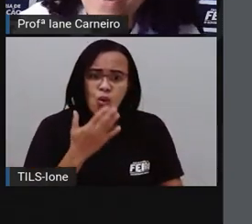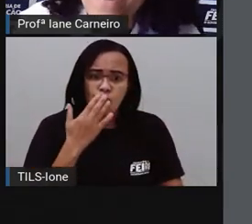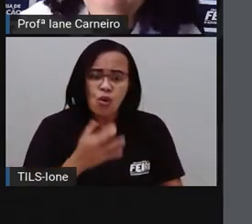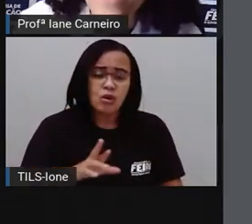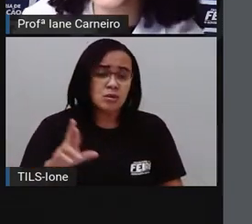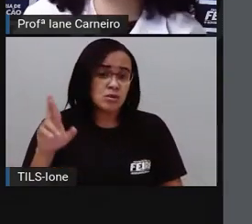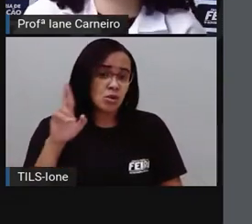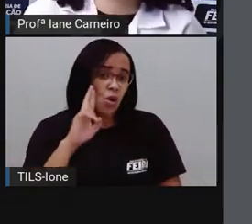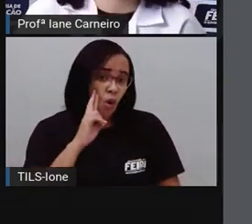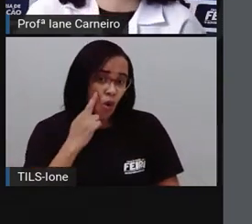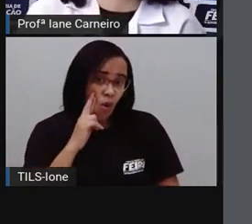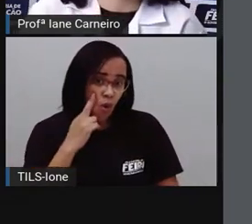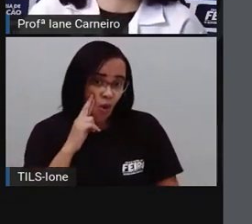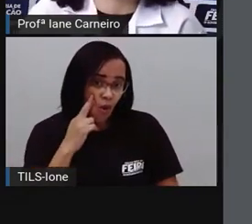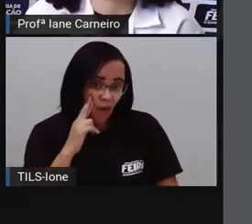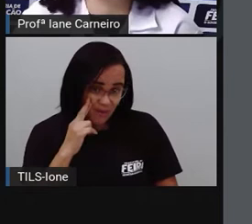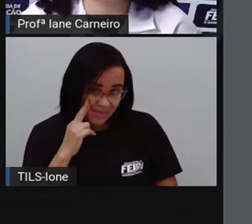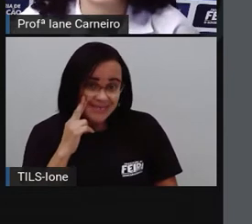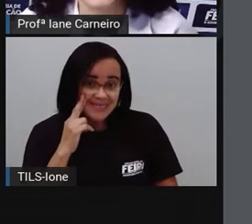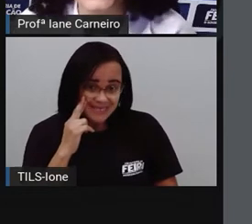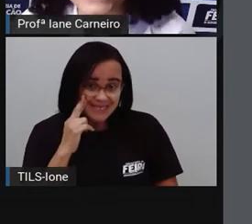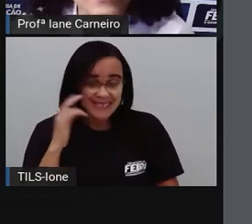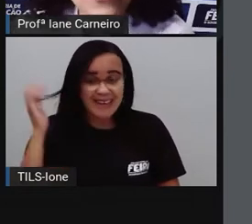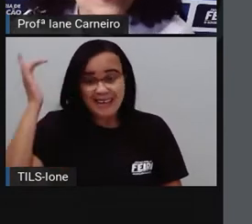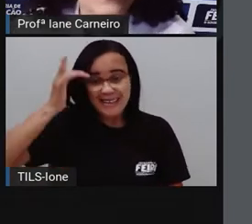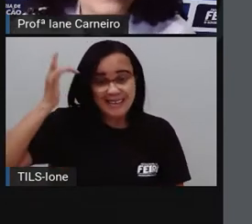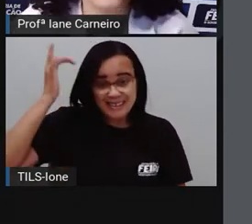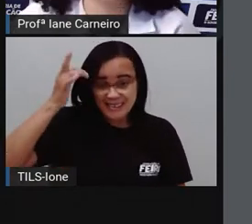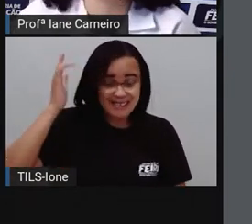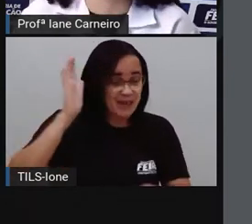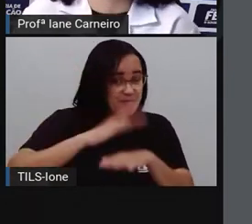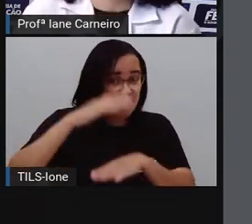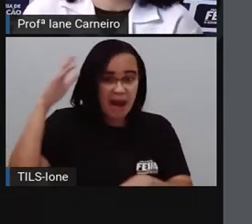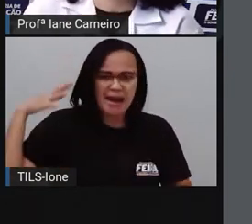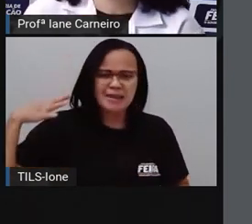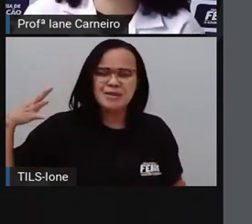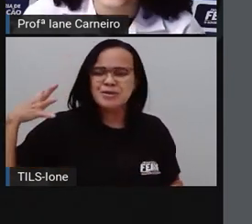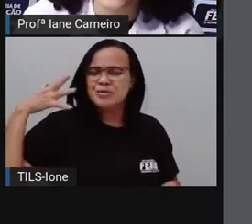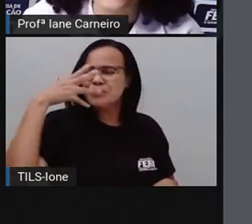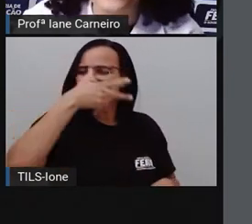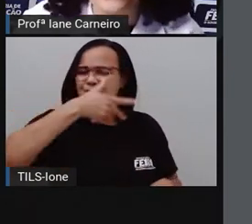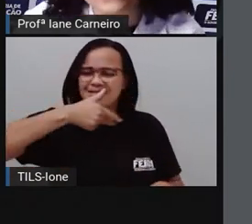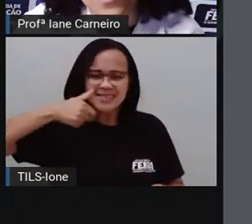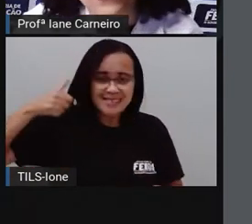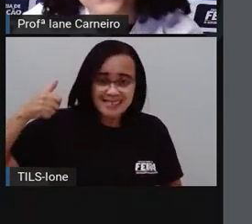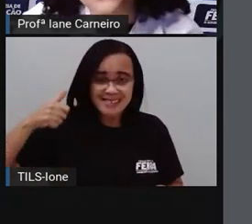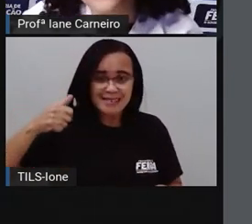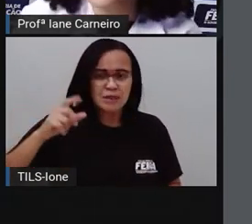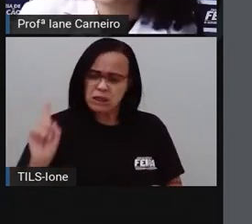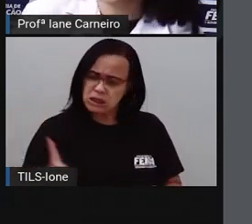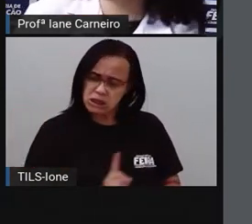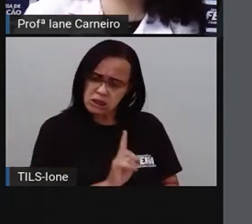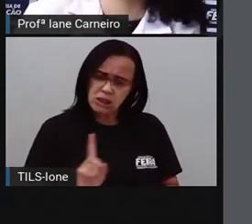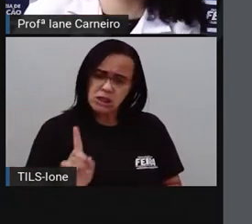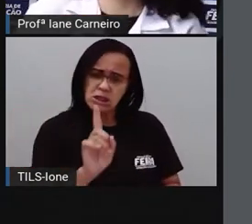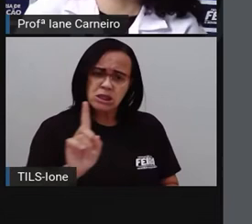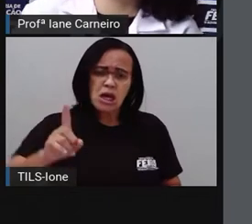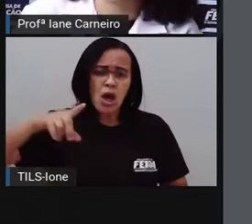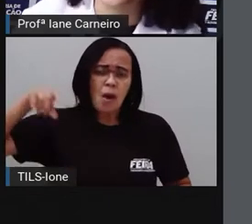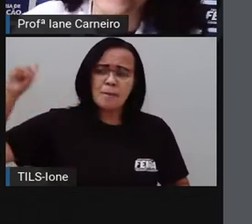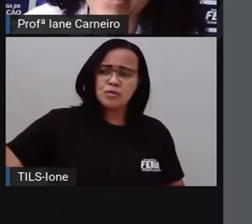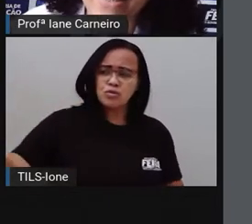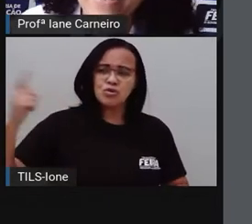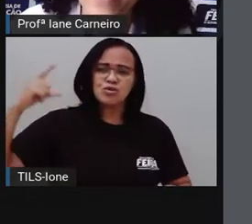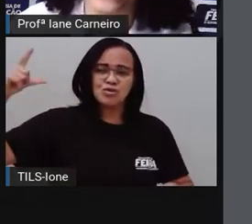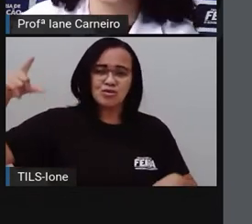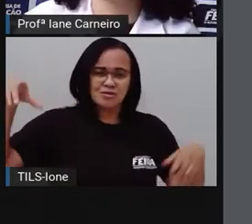cor de rosa, que ele achava a mais bonita de todas. e saiu para o sol, contente